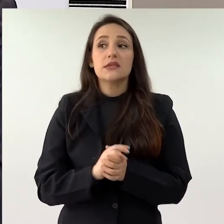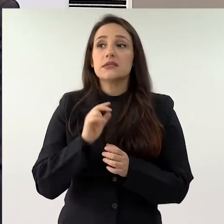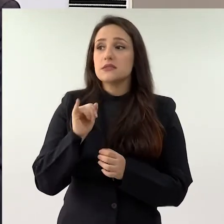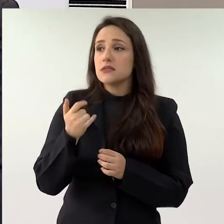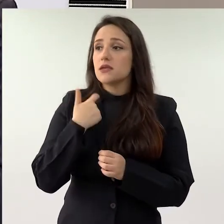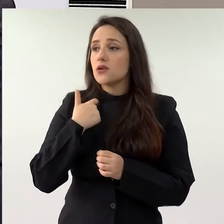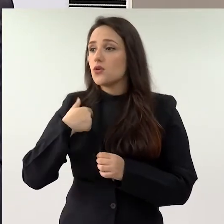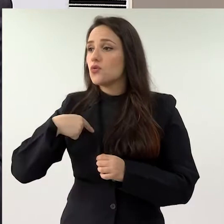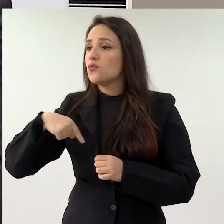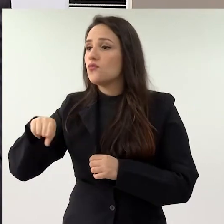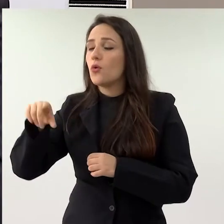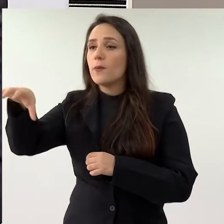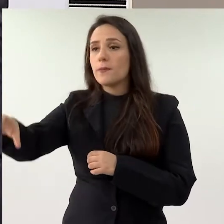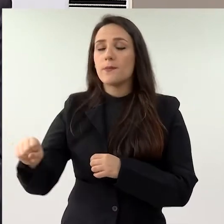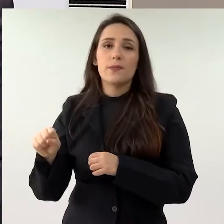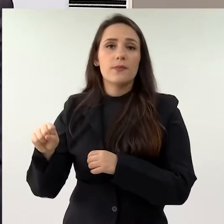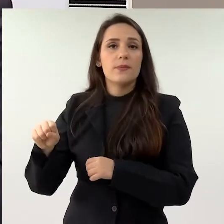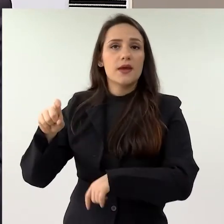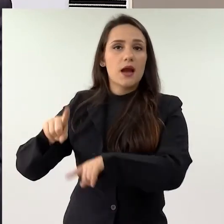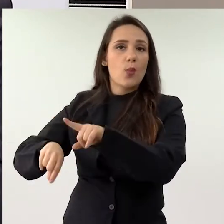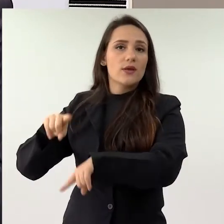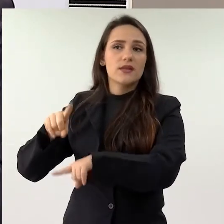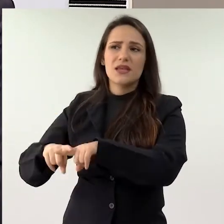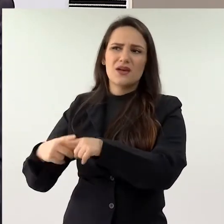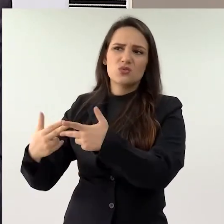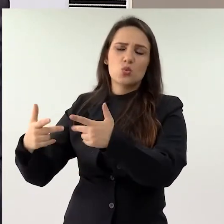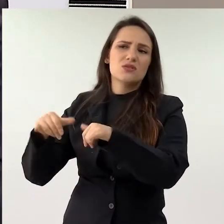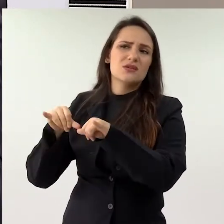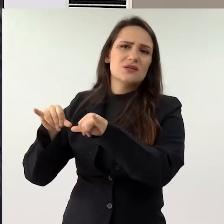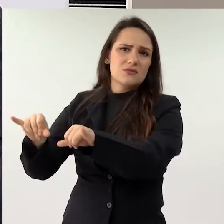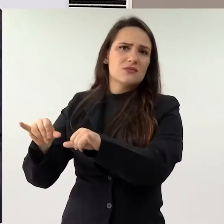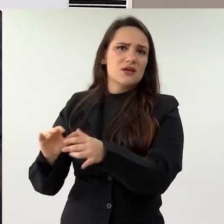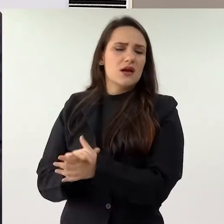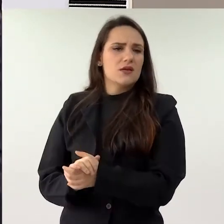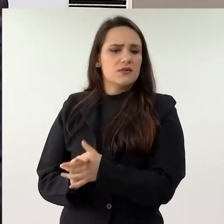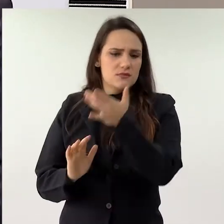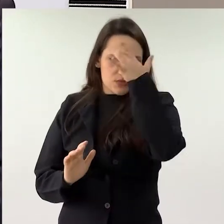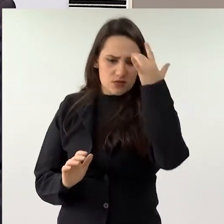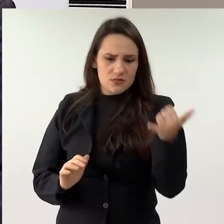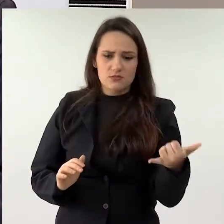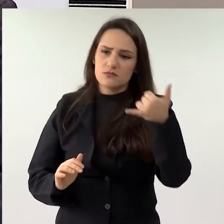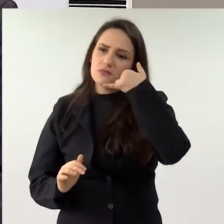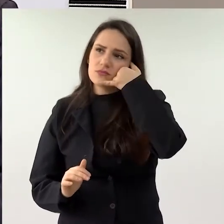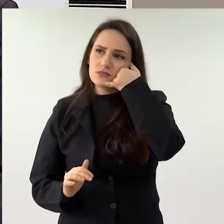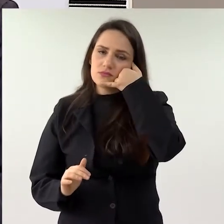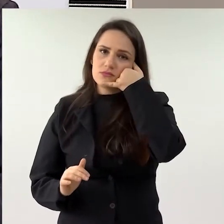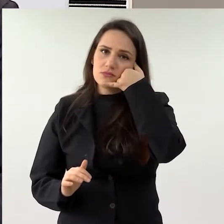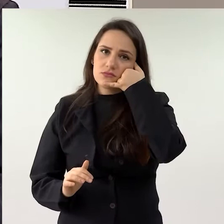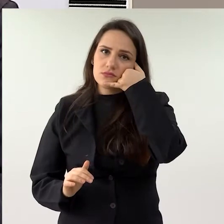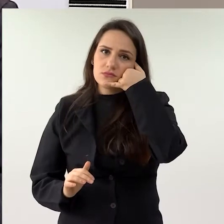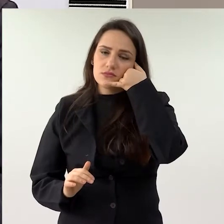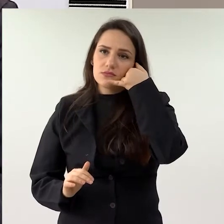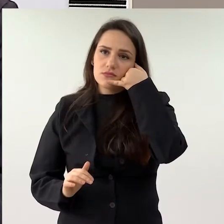eu mexo no rádio, e ele fala comigo, eu falo, mas que cara chato. Aí ele espirra com a máscara no queixo e a